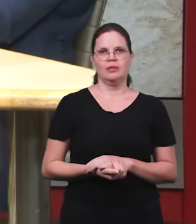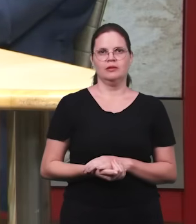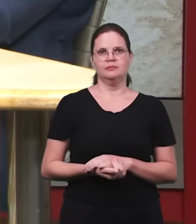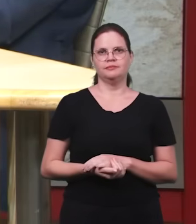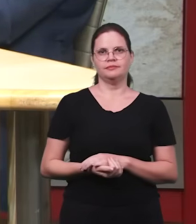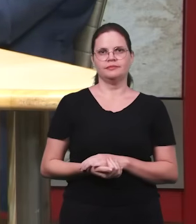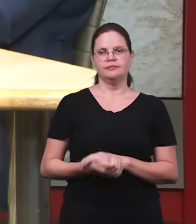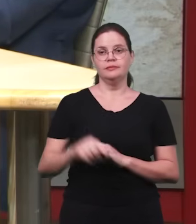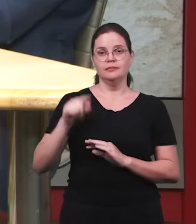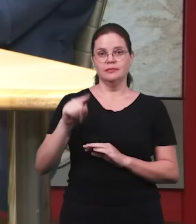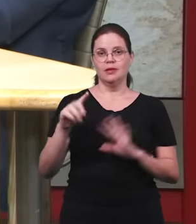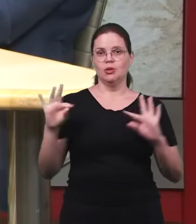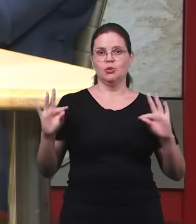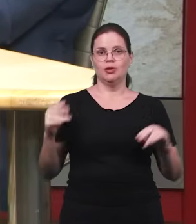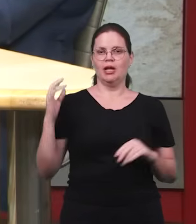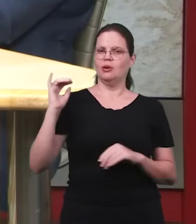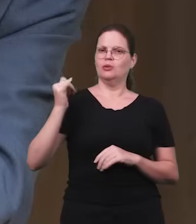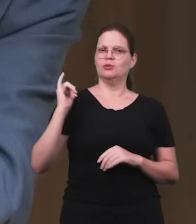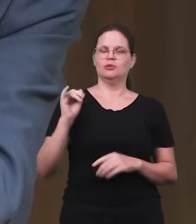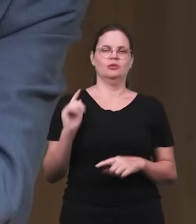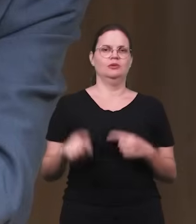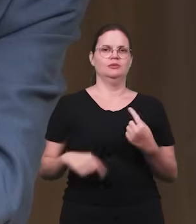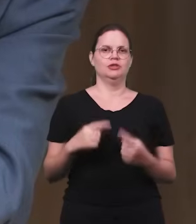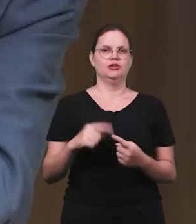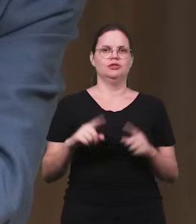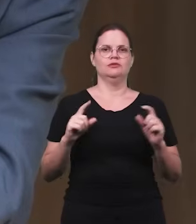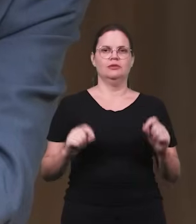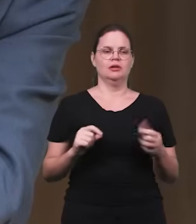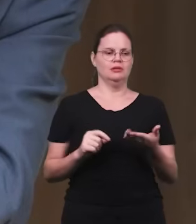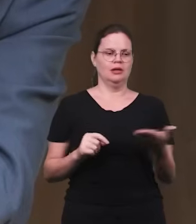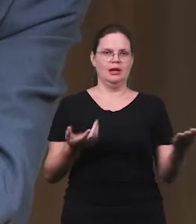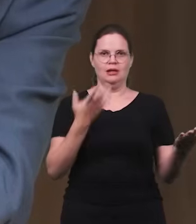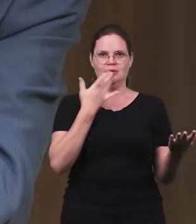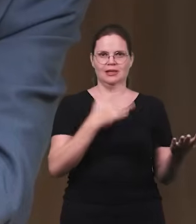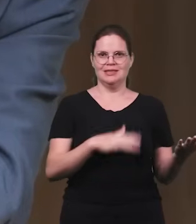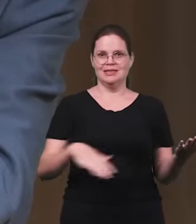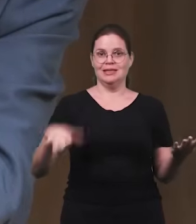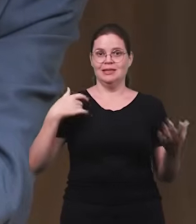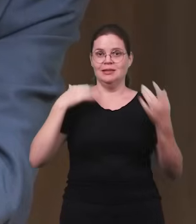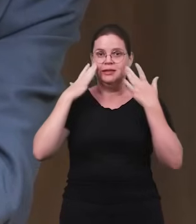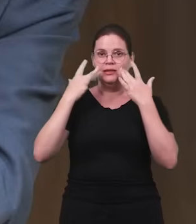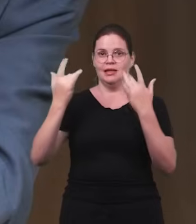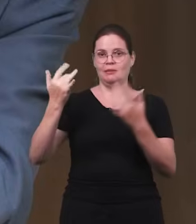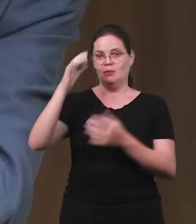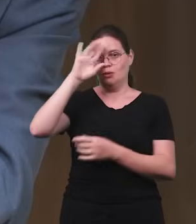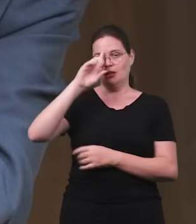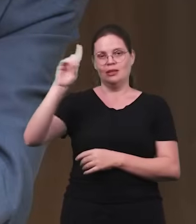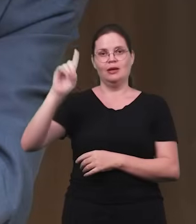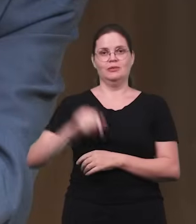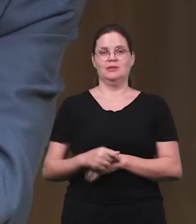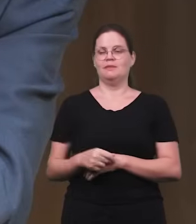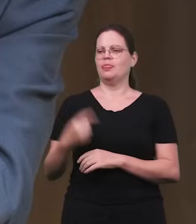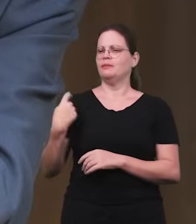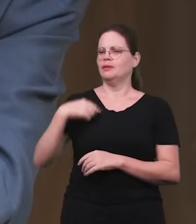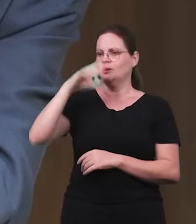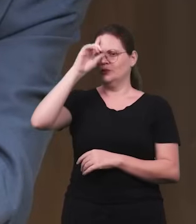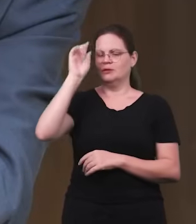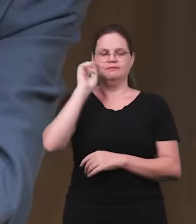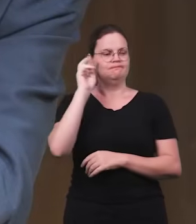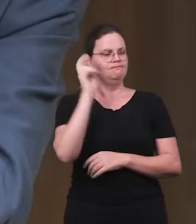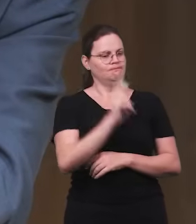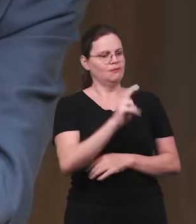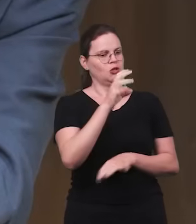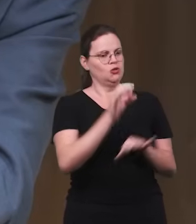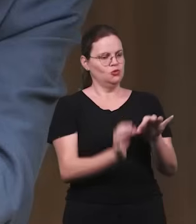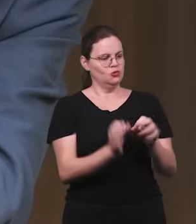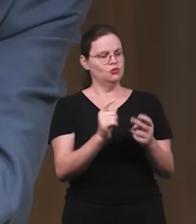falou, foi com o objetivo de gerar temor, de mostrar que há um Deus que julga o homem, há um Deus que